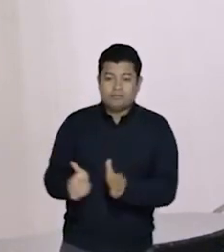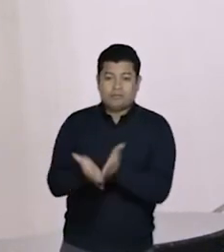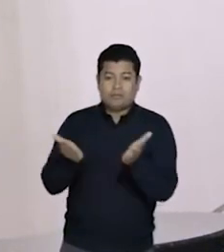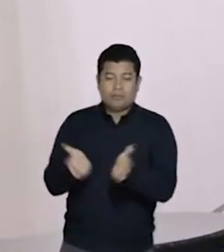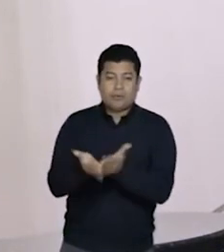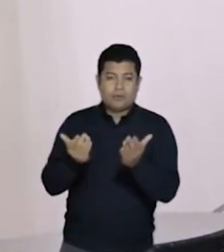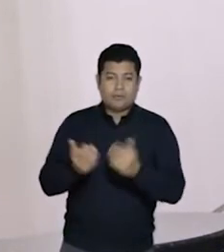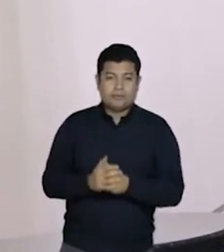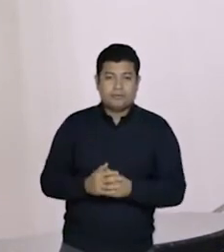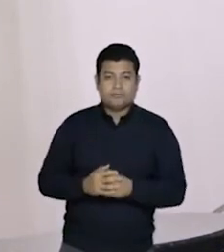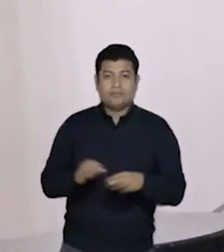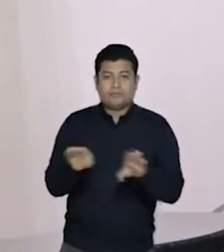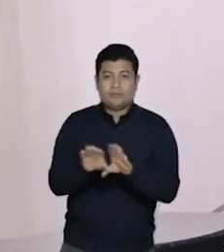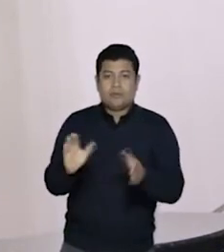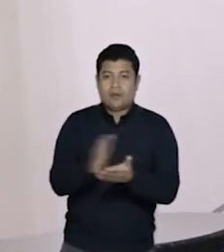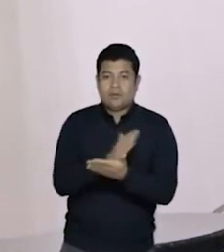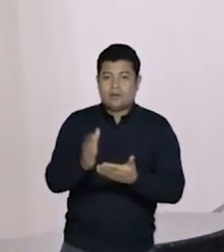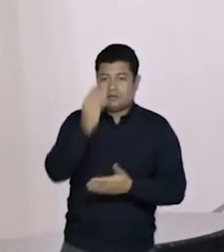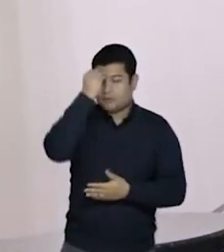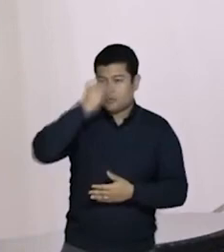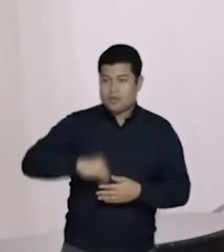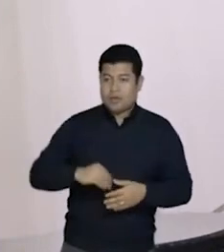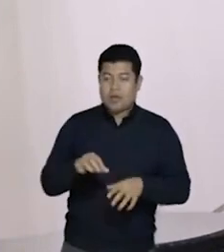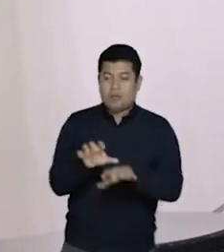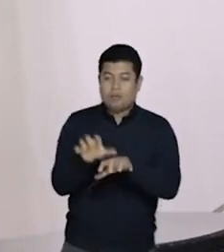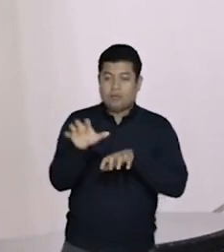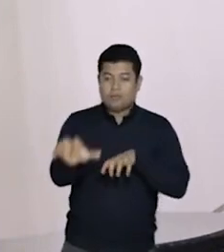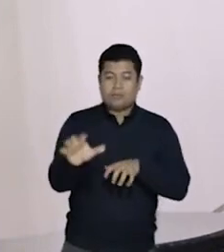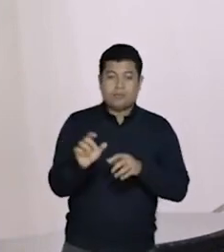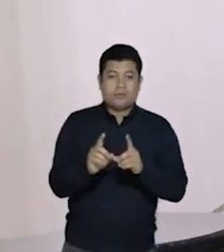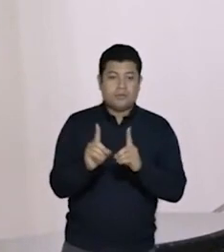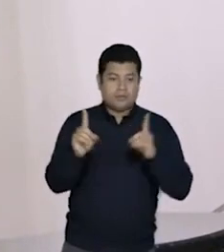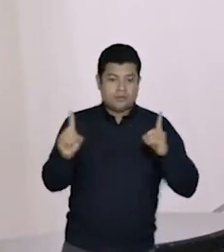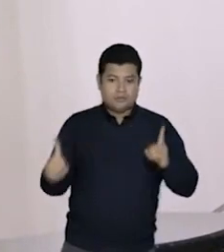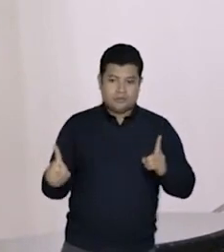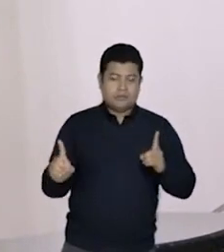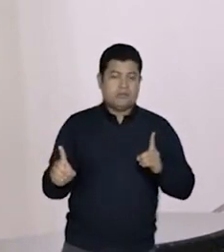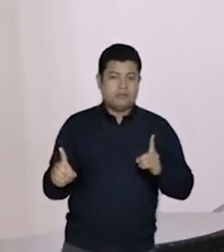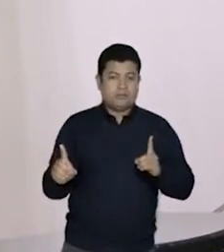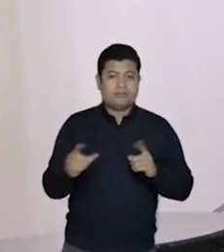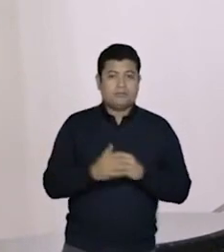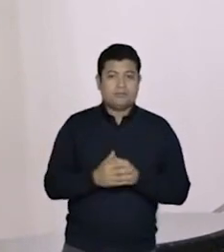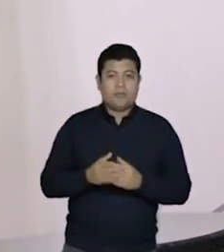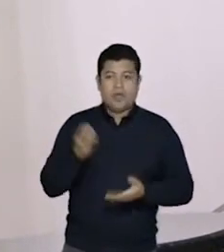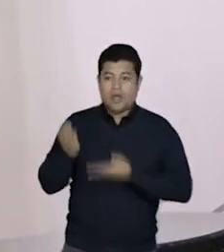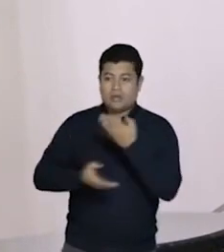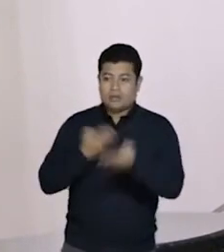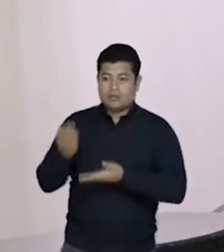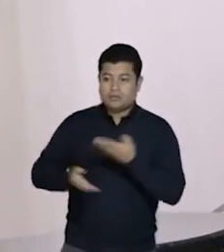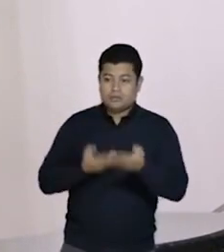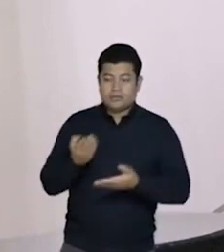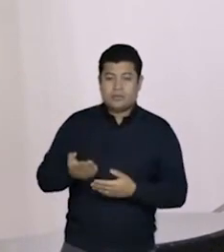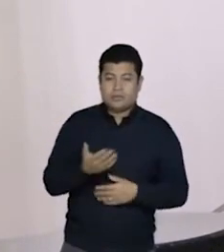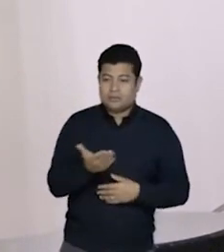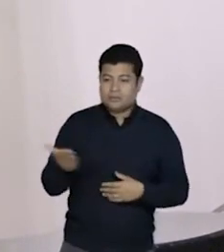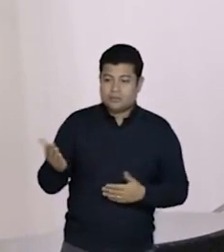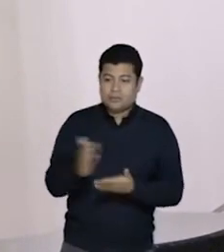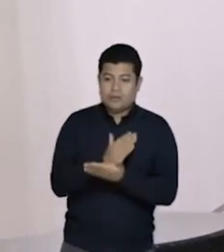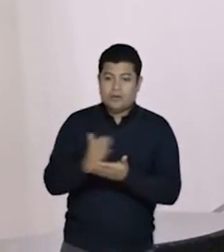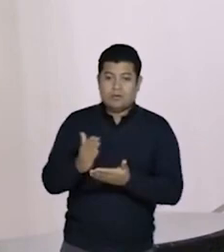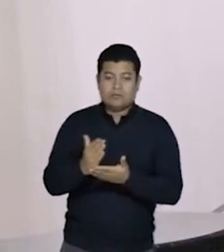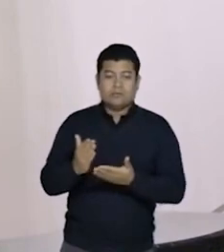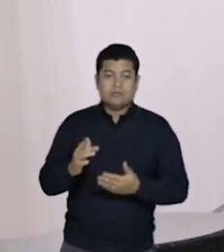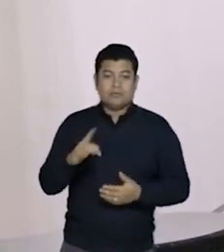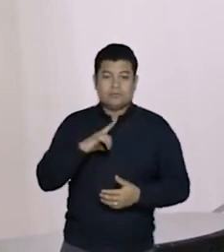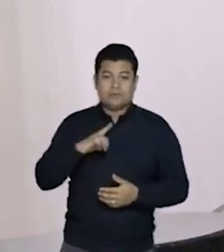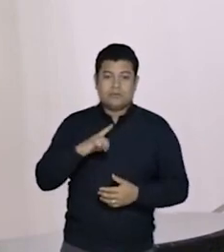da modalidade de educação à distância para atendimento de necessidades específicas. Até o próximo